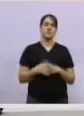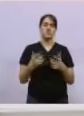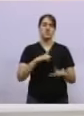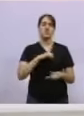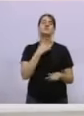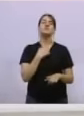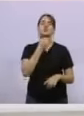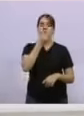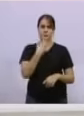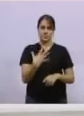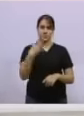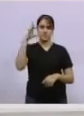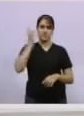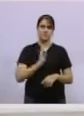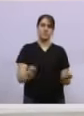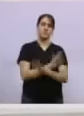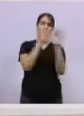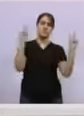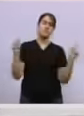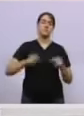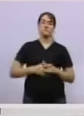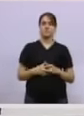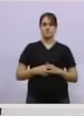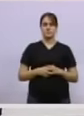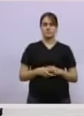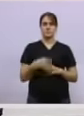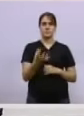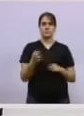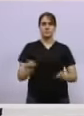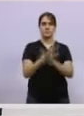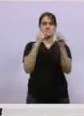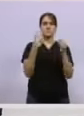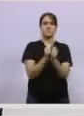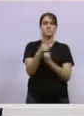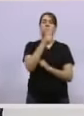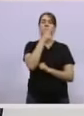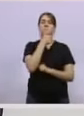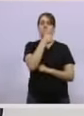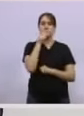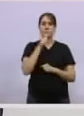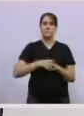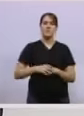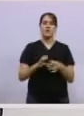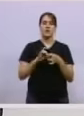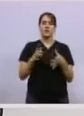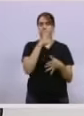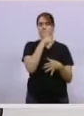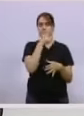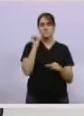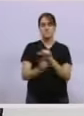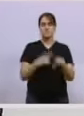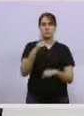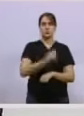orientada, nela Deus está sendo glorificado. Quer glorificar a Deus com seu jejum? Deixe que o jejum transforme a sua vida,